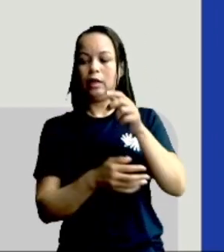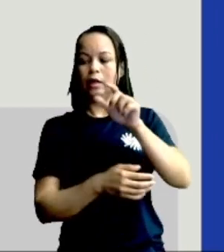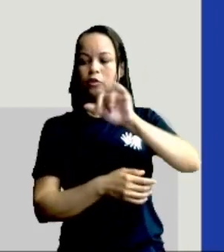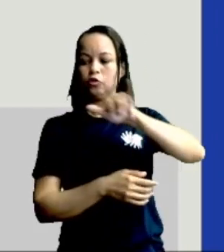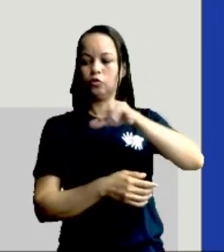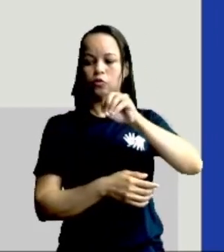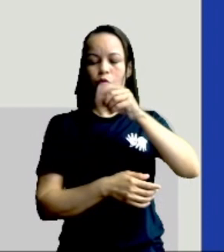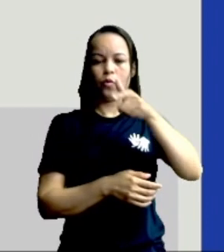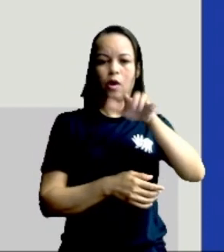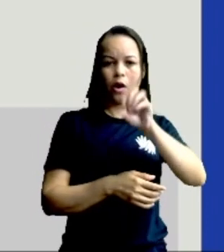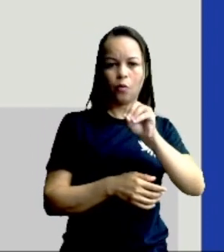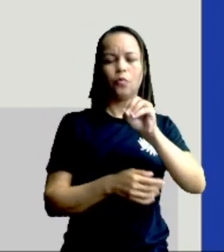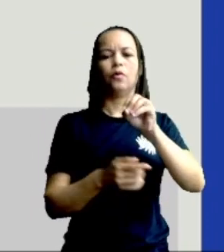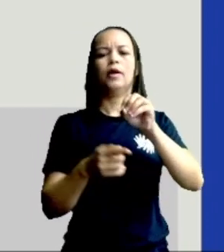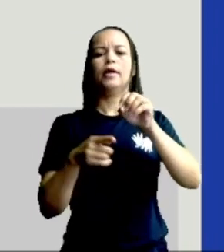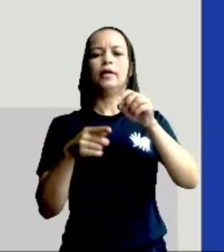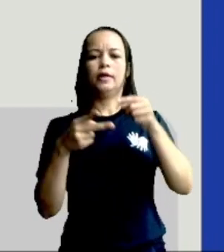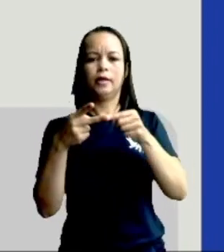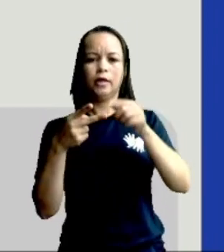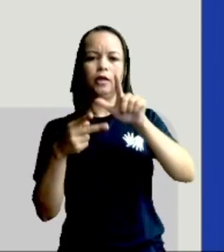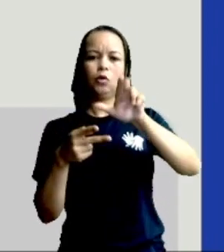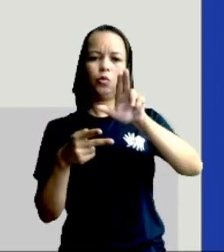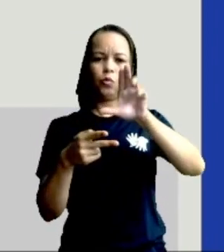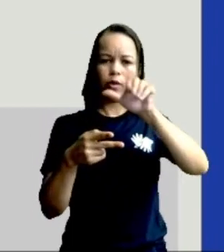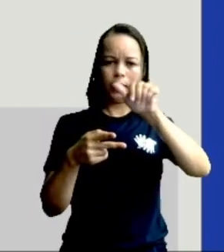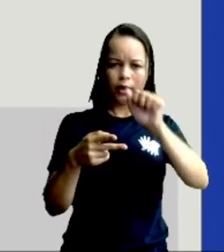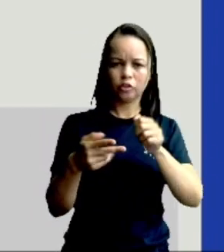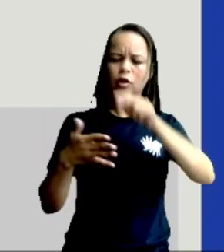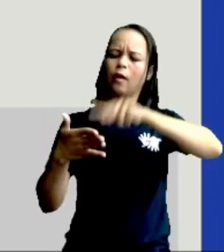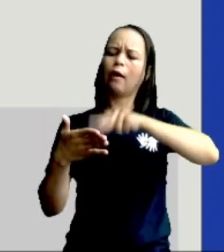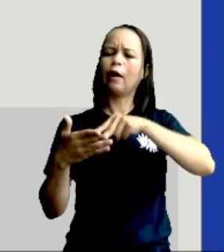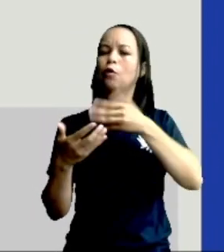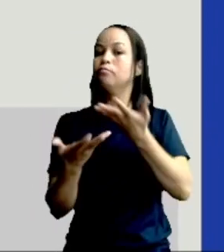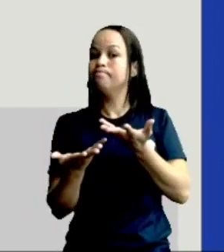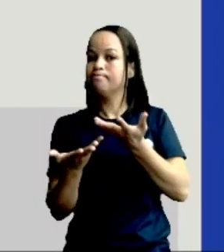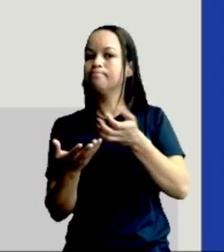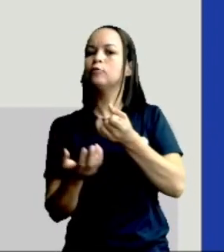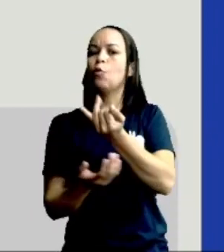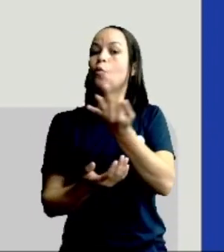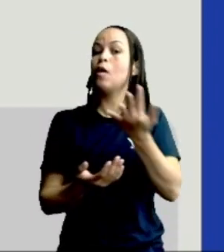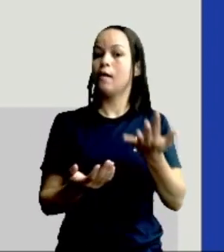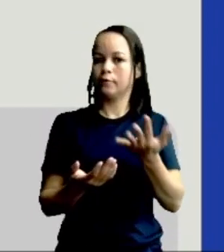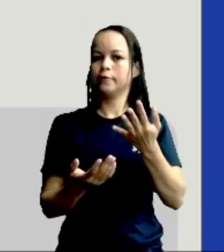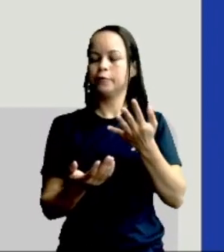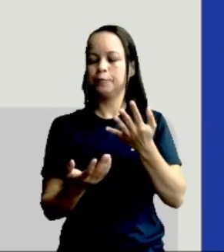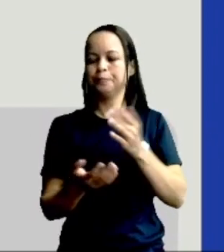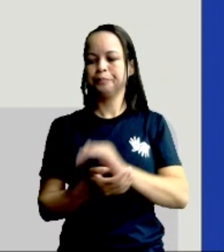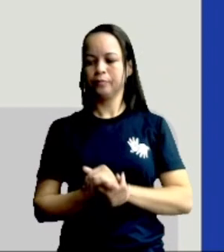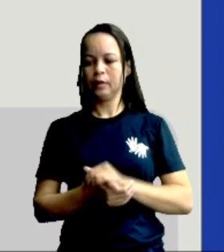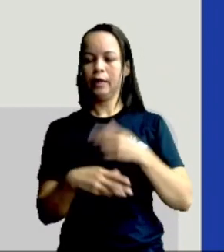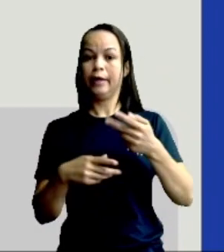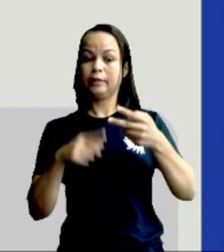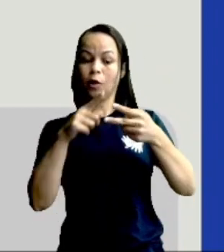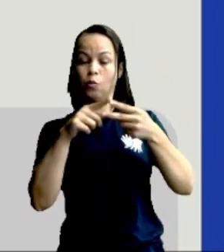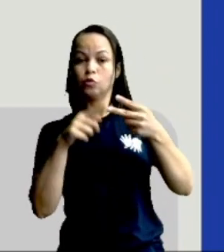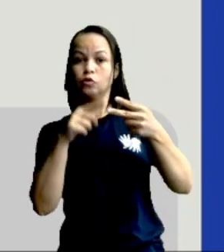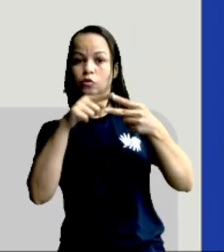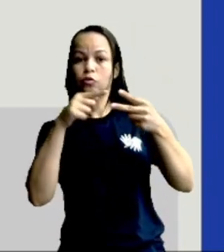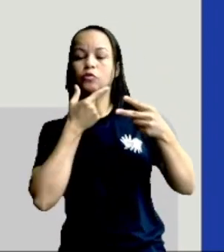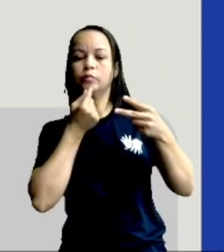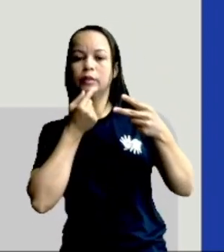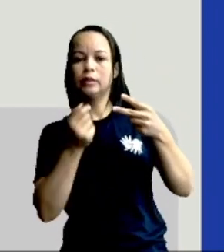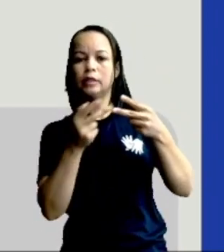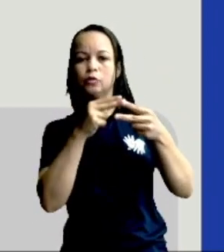leu em dias diferentes. Em um dia, no primeiro dia, João leu 35 páginas e Lucas leu a mesma quantidade,